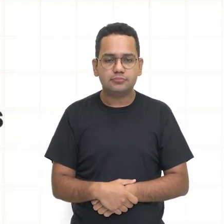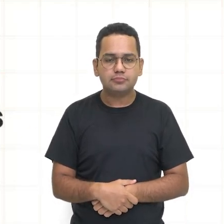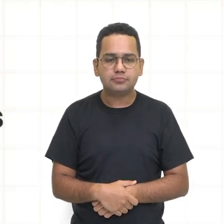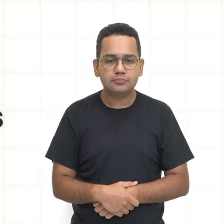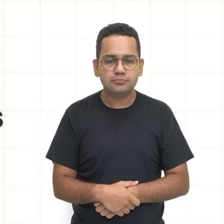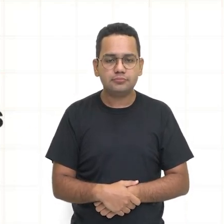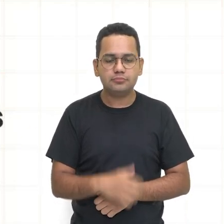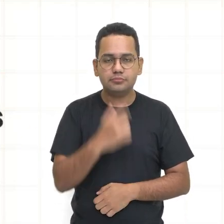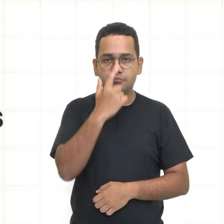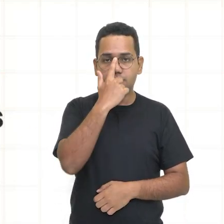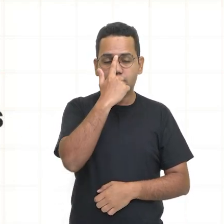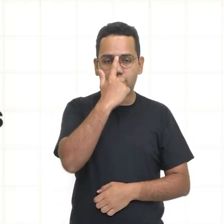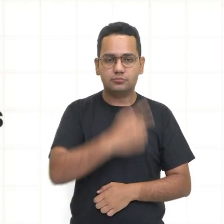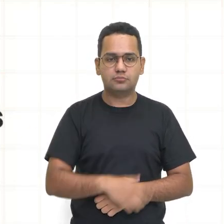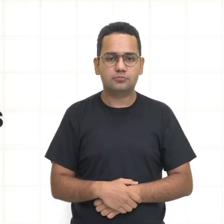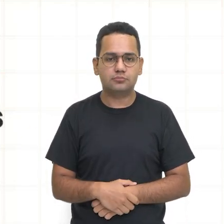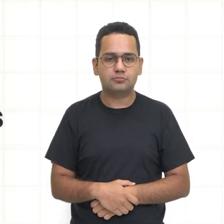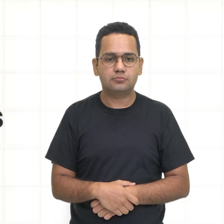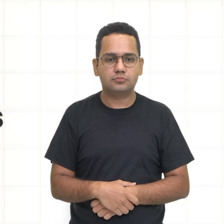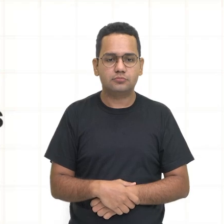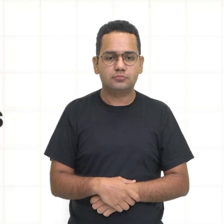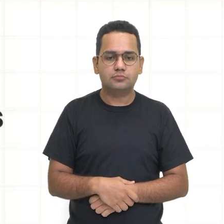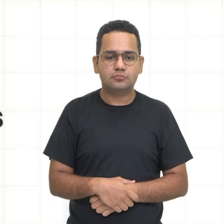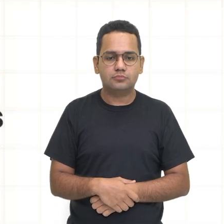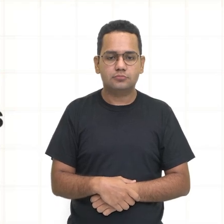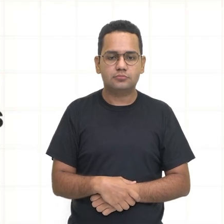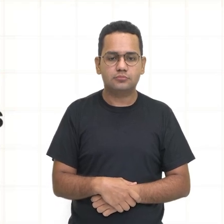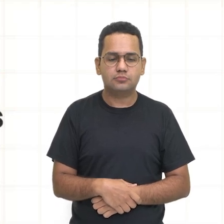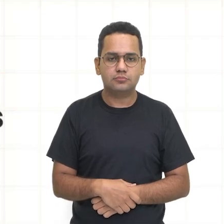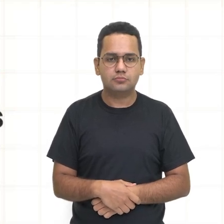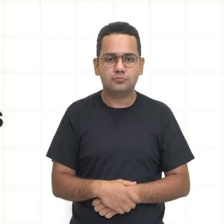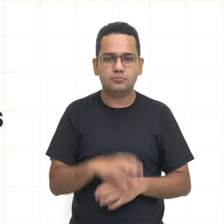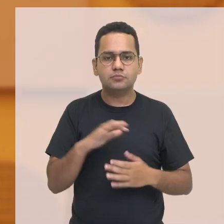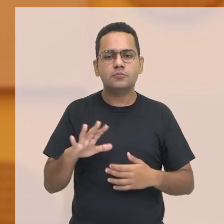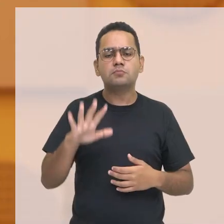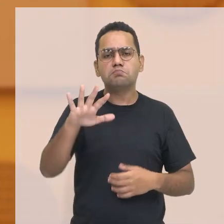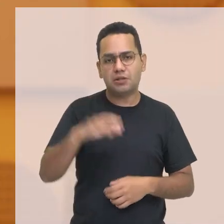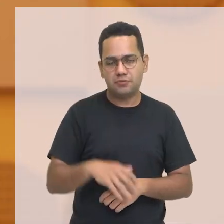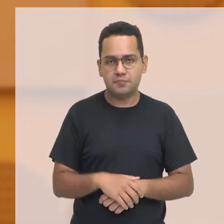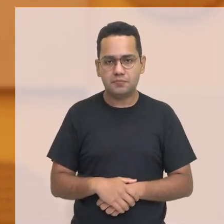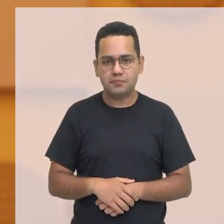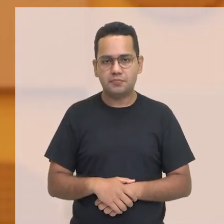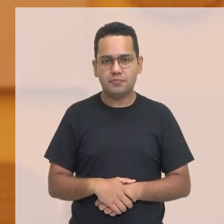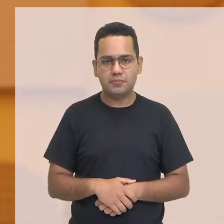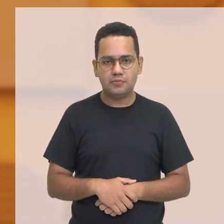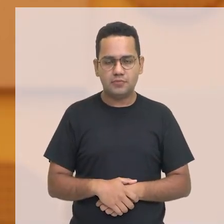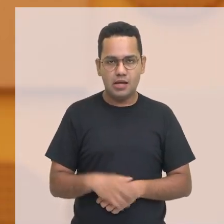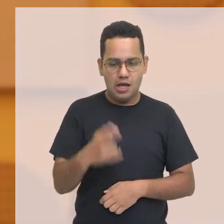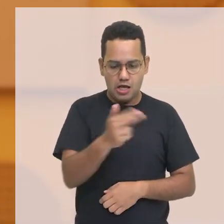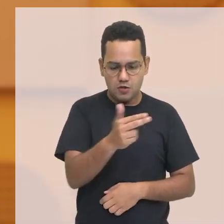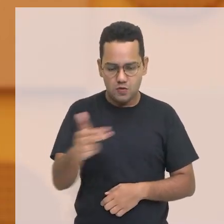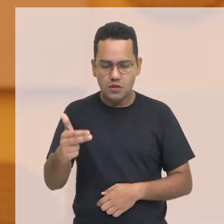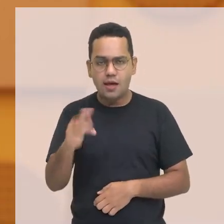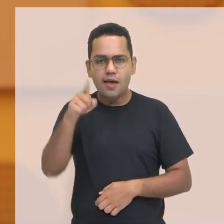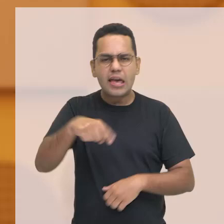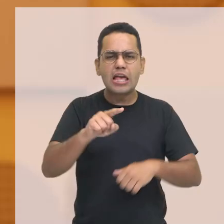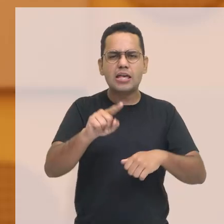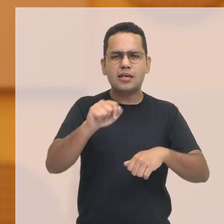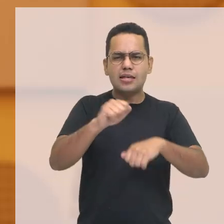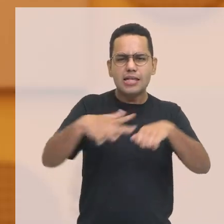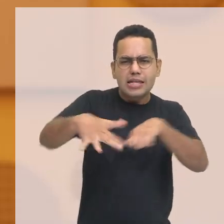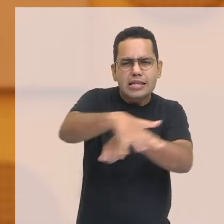região da Indonésia é um território em que há ali uma grande quantidade de ilhas, é um arquipélago. Então, essa região ela